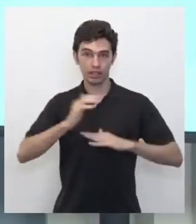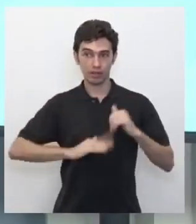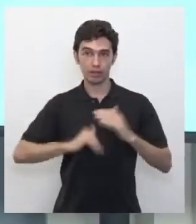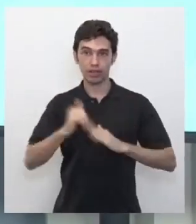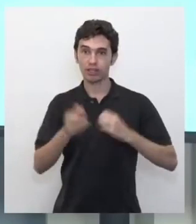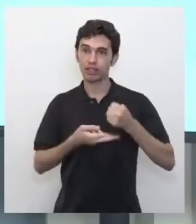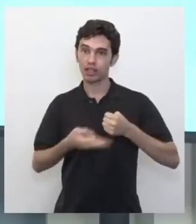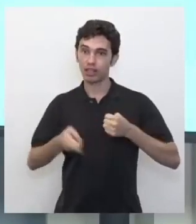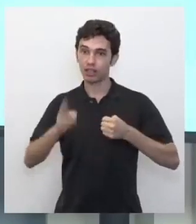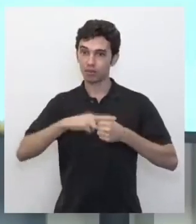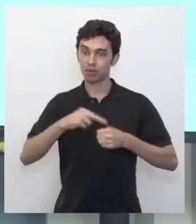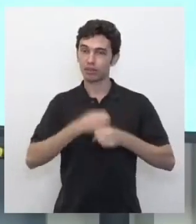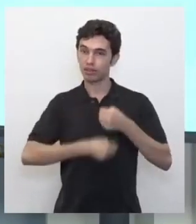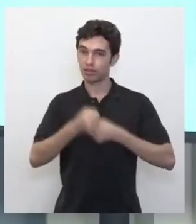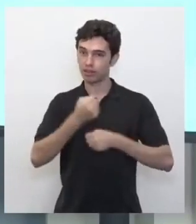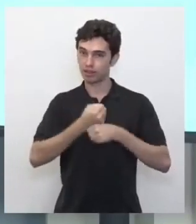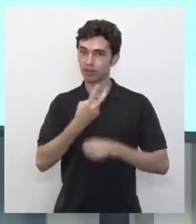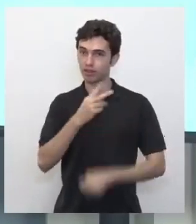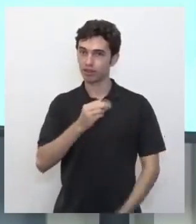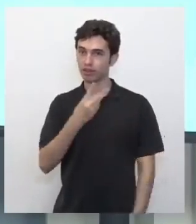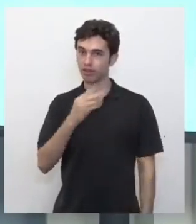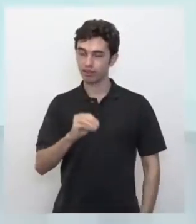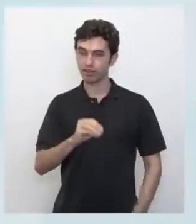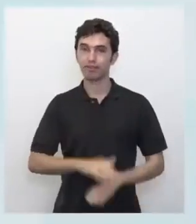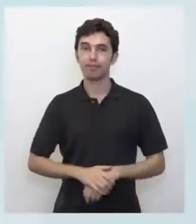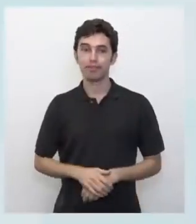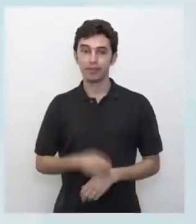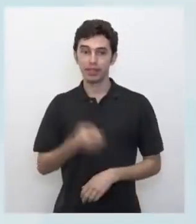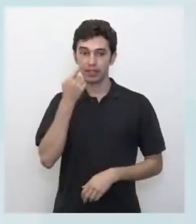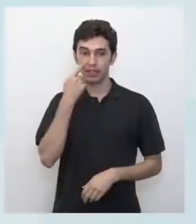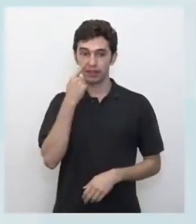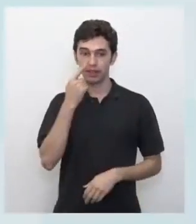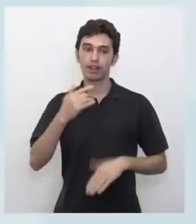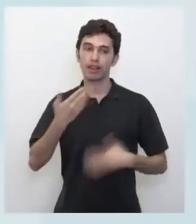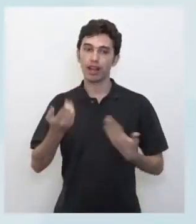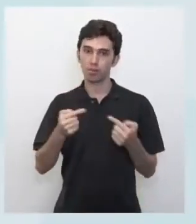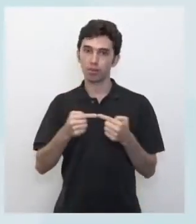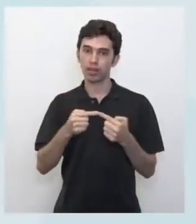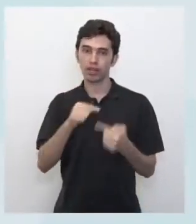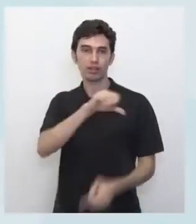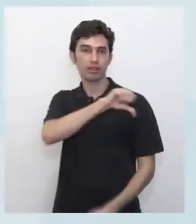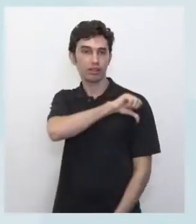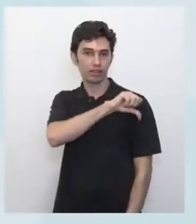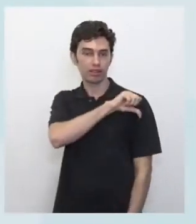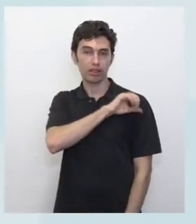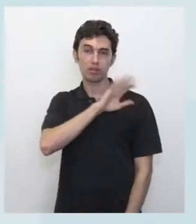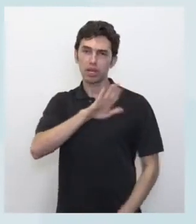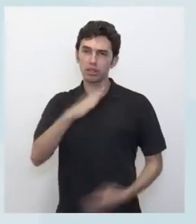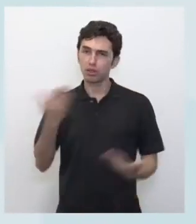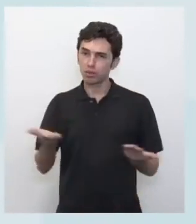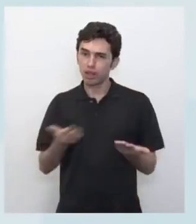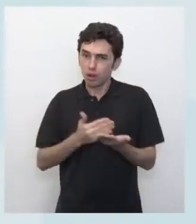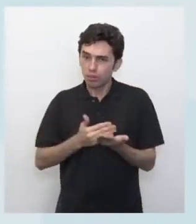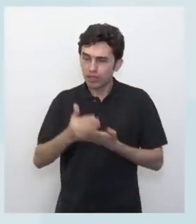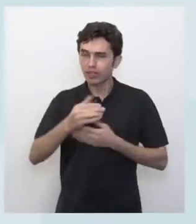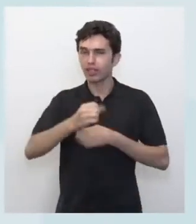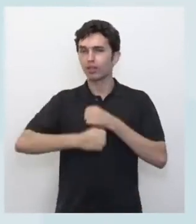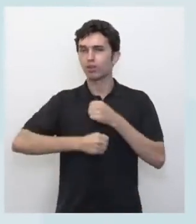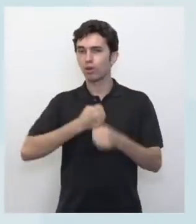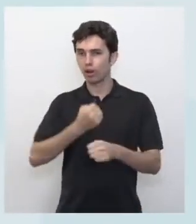retomada do ano anterior, certo? Vocês estão vendo que essa habilidade é a habilidade do 9º ano, mas como nós estamos começando o ano,